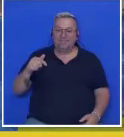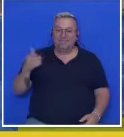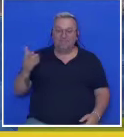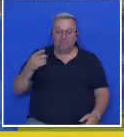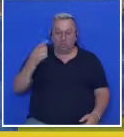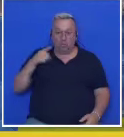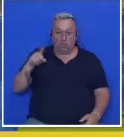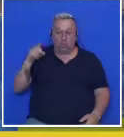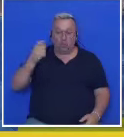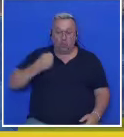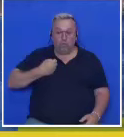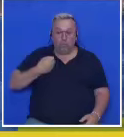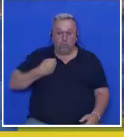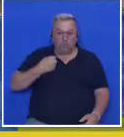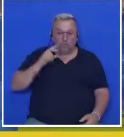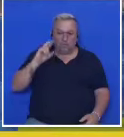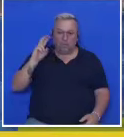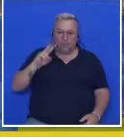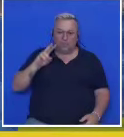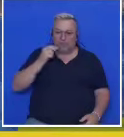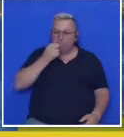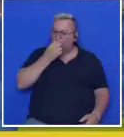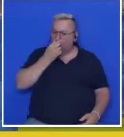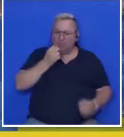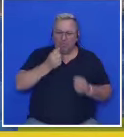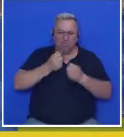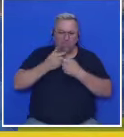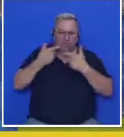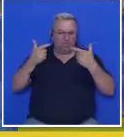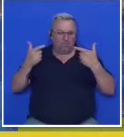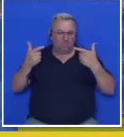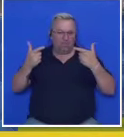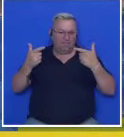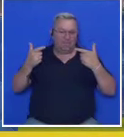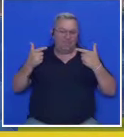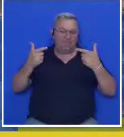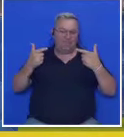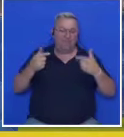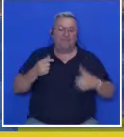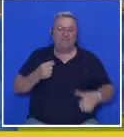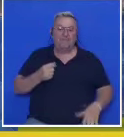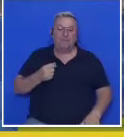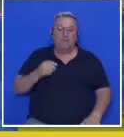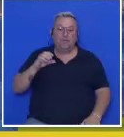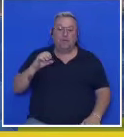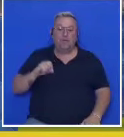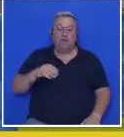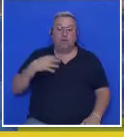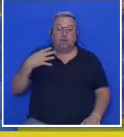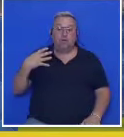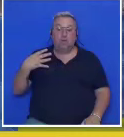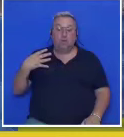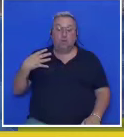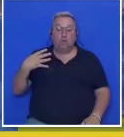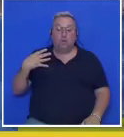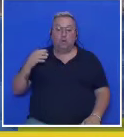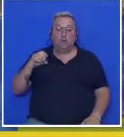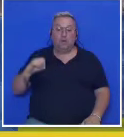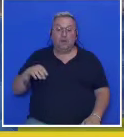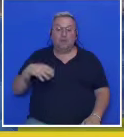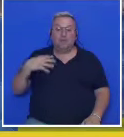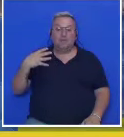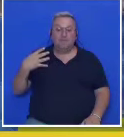sétimo e último número do dia de sorte. Vem sorte, vem sorte. Bola marrom 04.